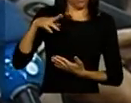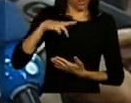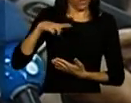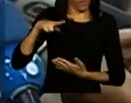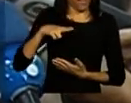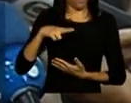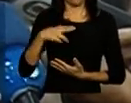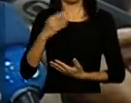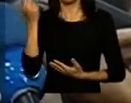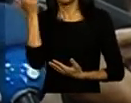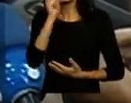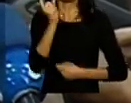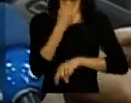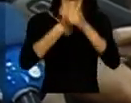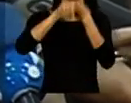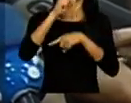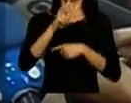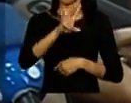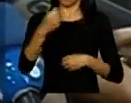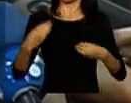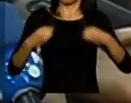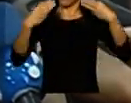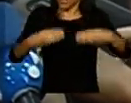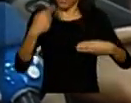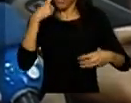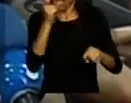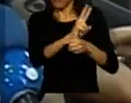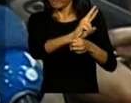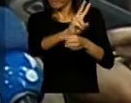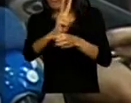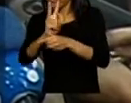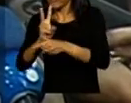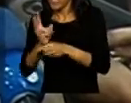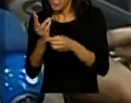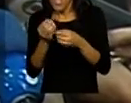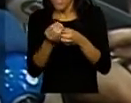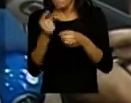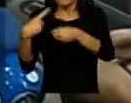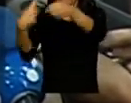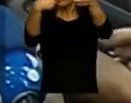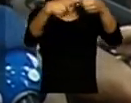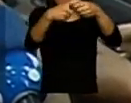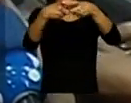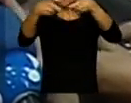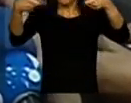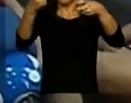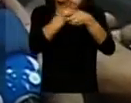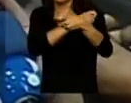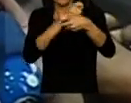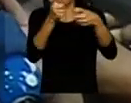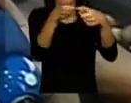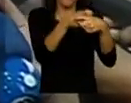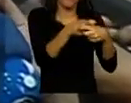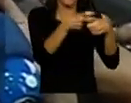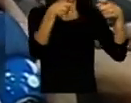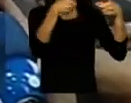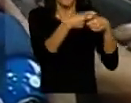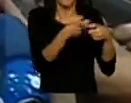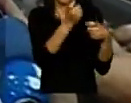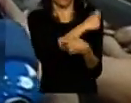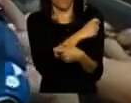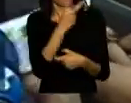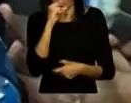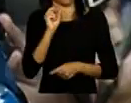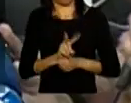ministério é com e as taxas de cobertura de vacinação de cada município como sempre fazendo fazemos com os programas nacionais de